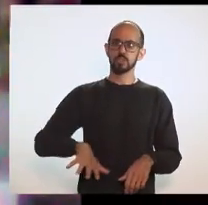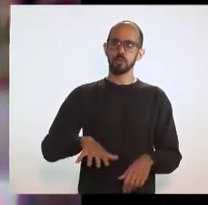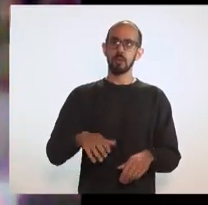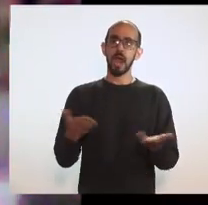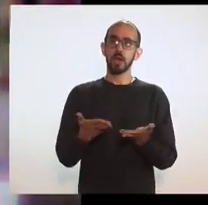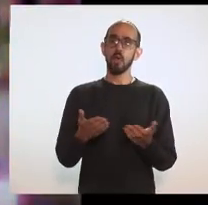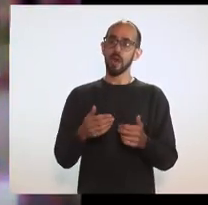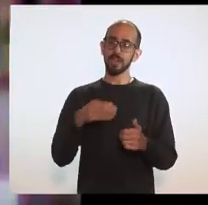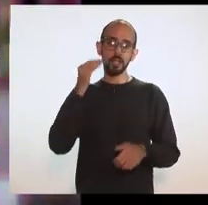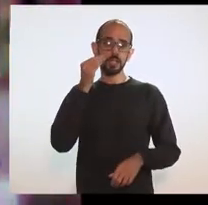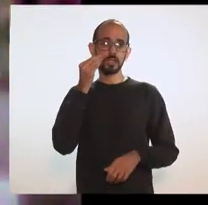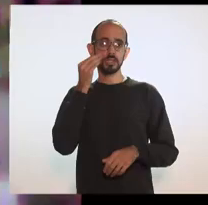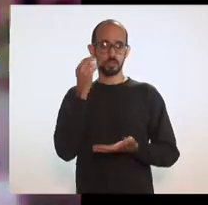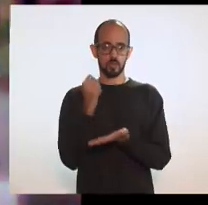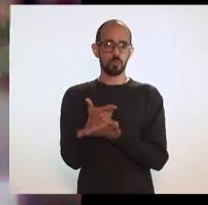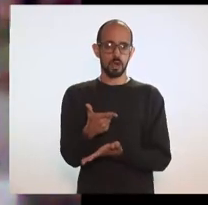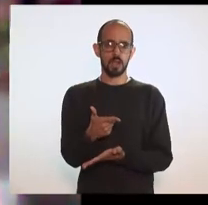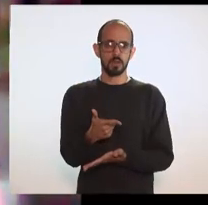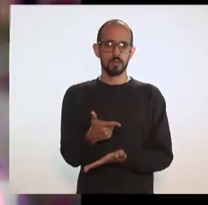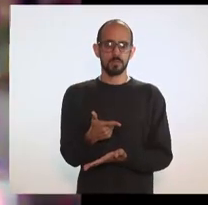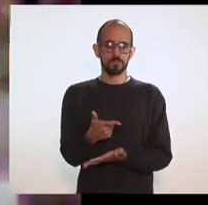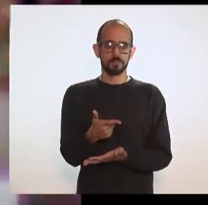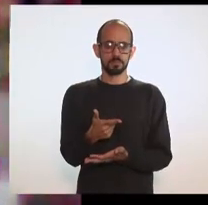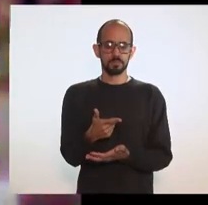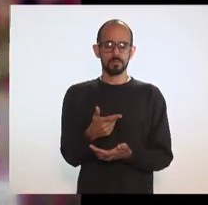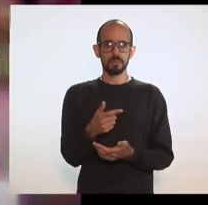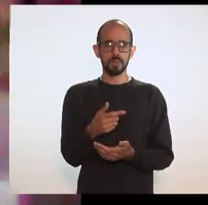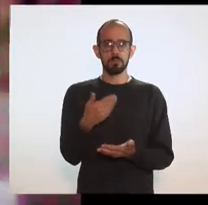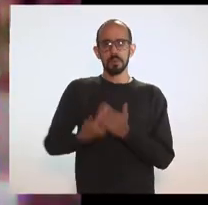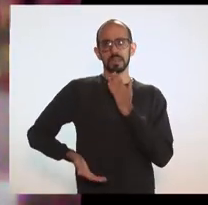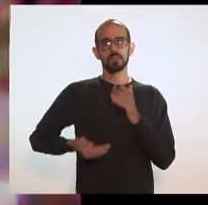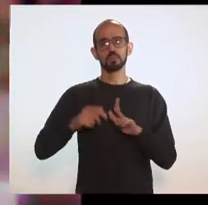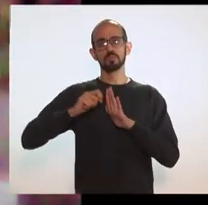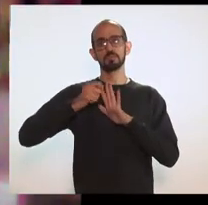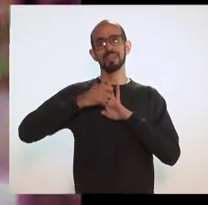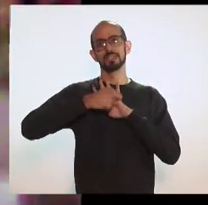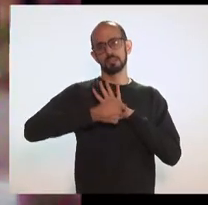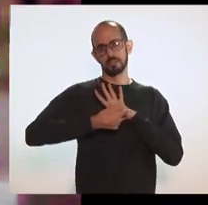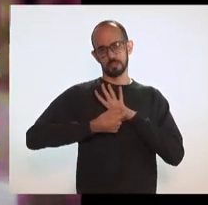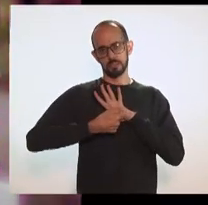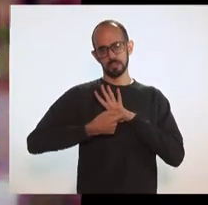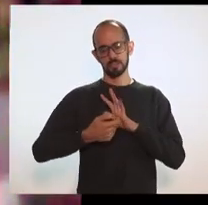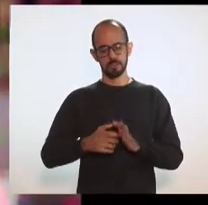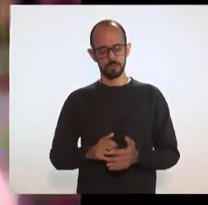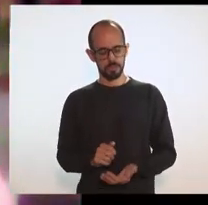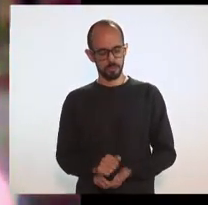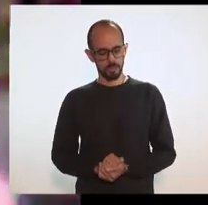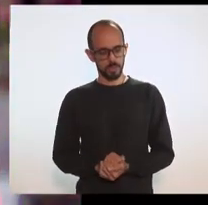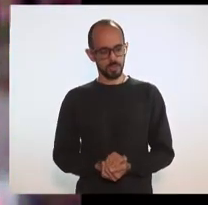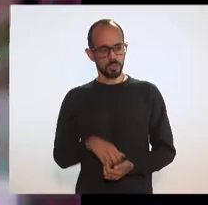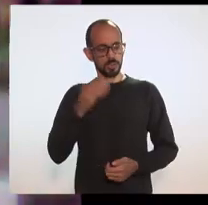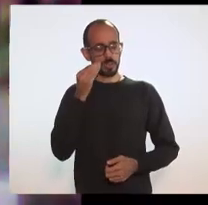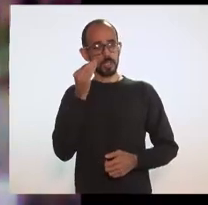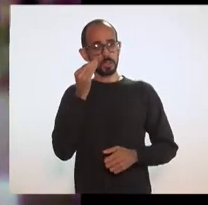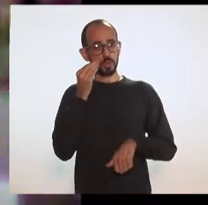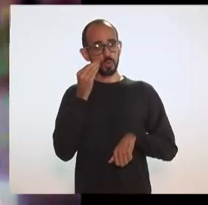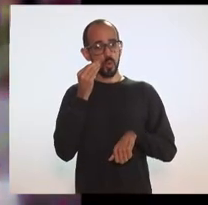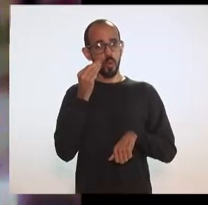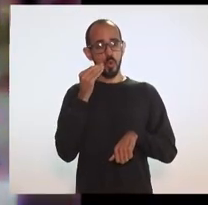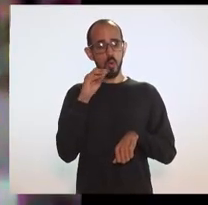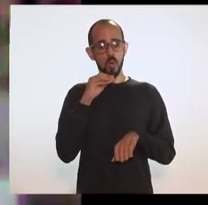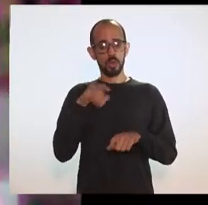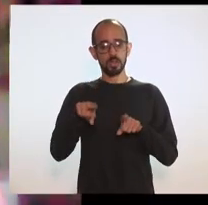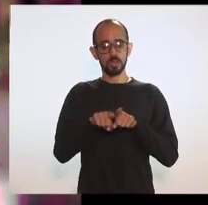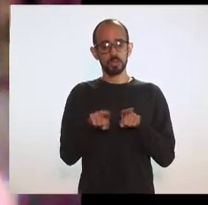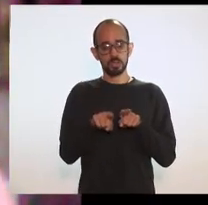meses que poderiam estar seguindo ficando imunização de pessoas no país já tentou o máximo possível vou